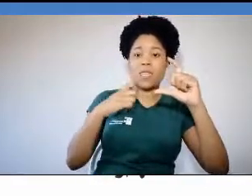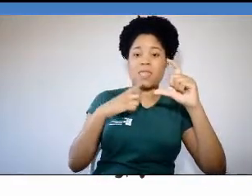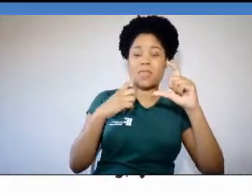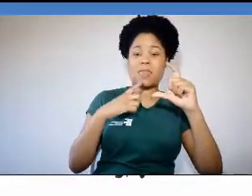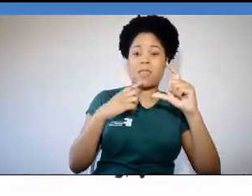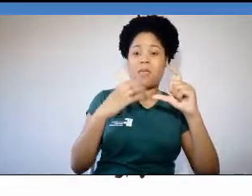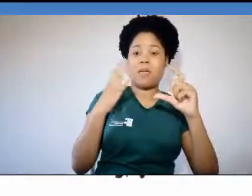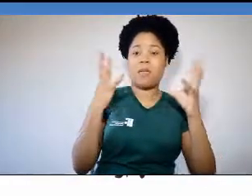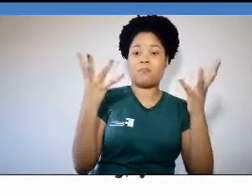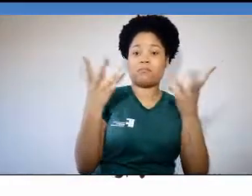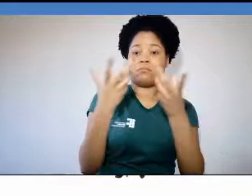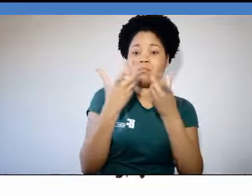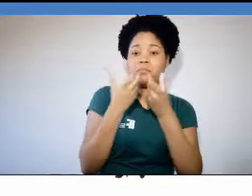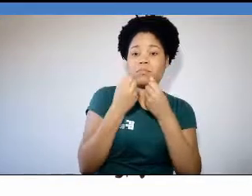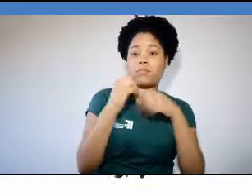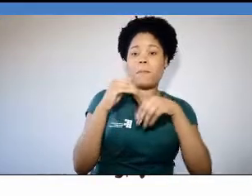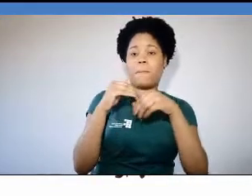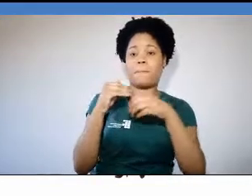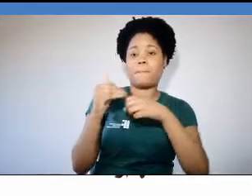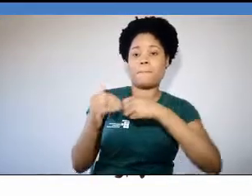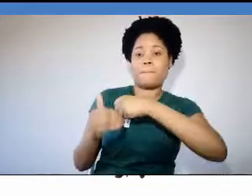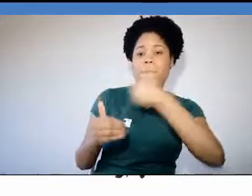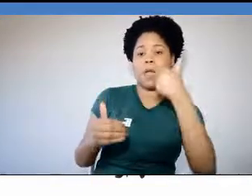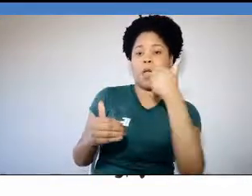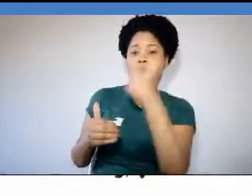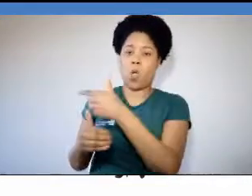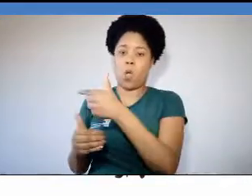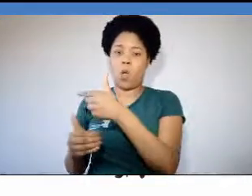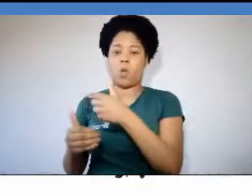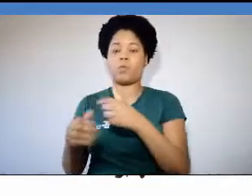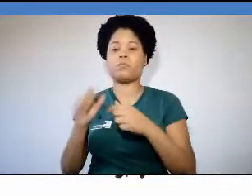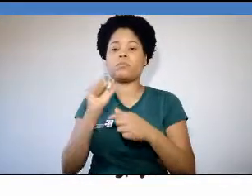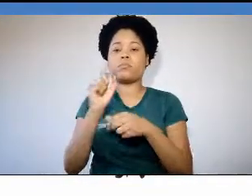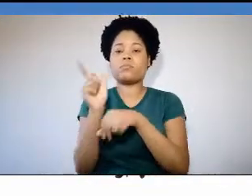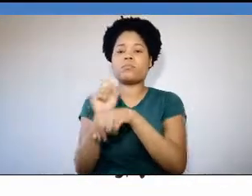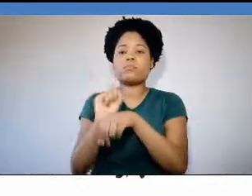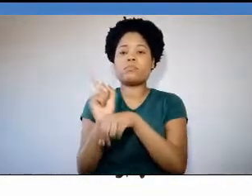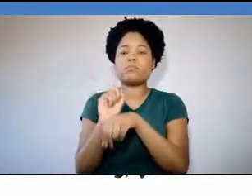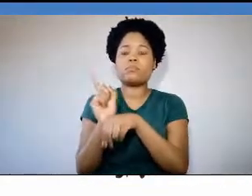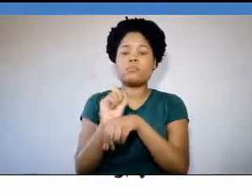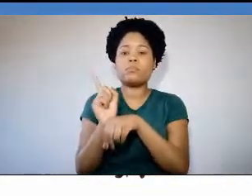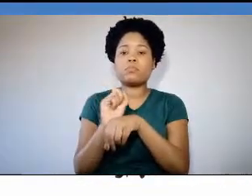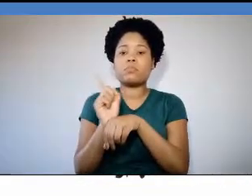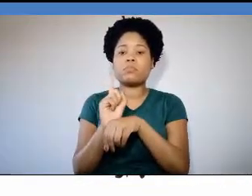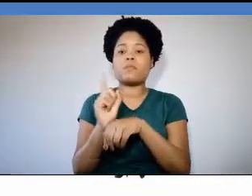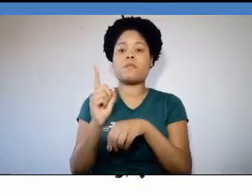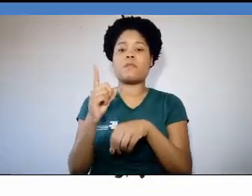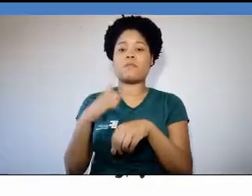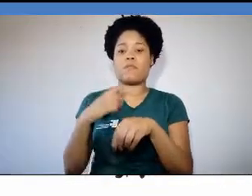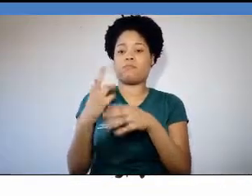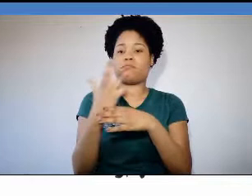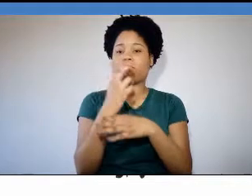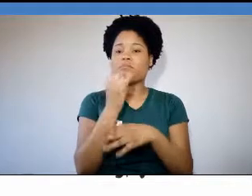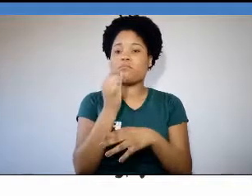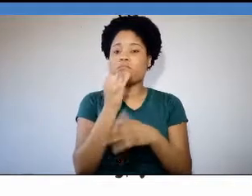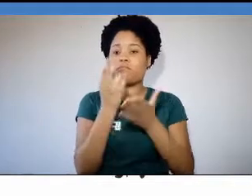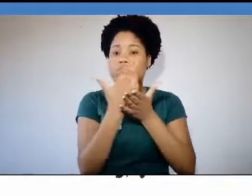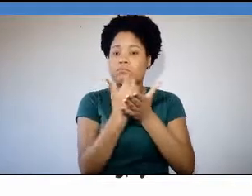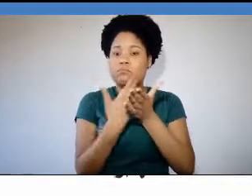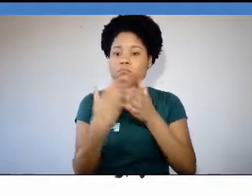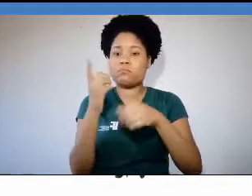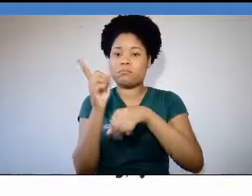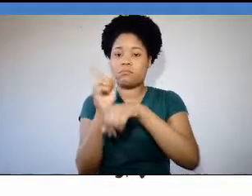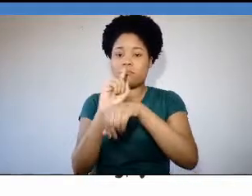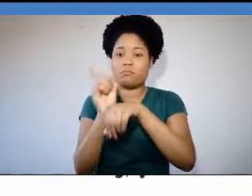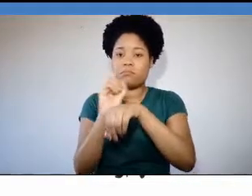um desempenho maior em relação ao hub. E o que é o roteador? Bem, aqui tem um exemplo